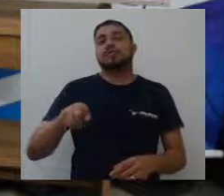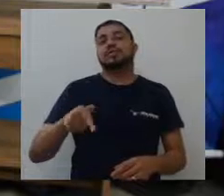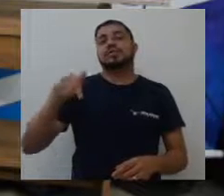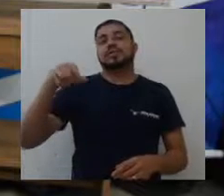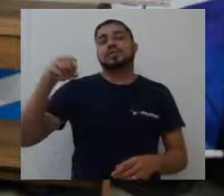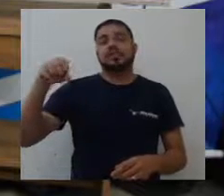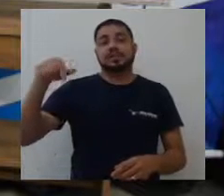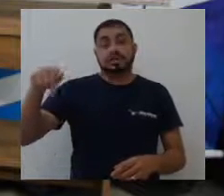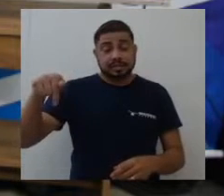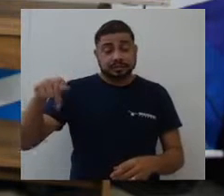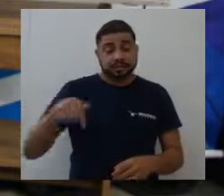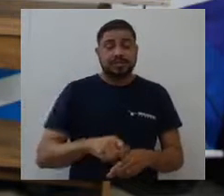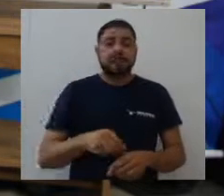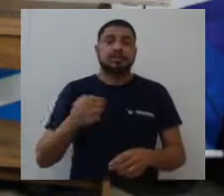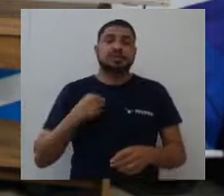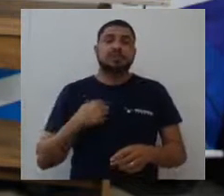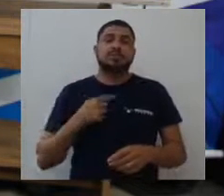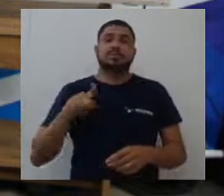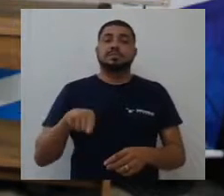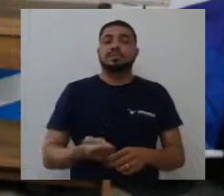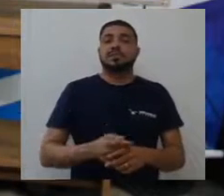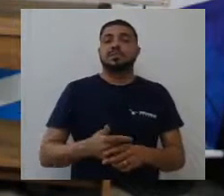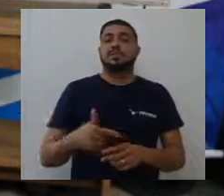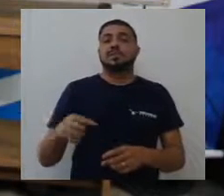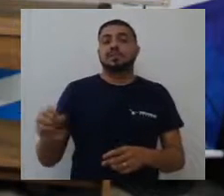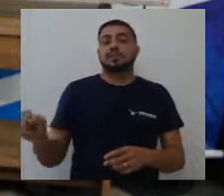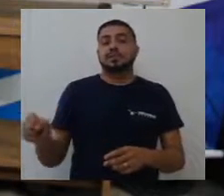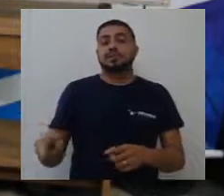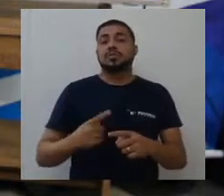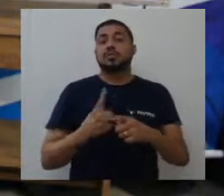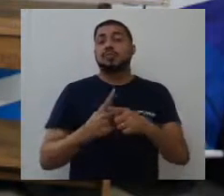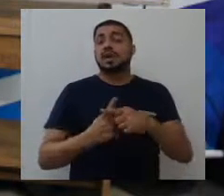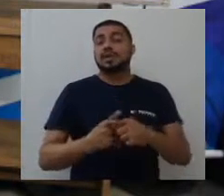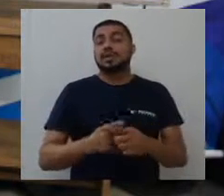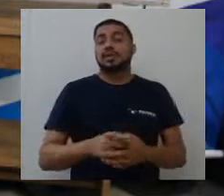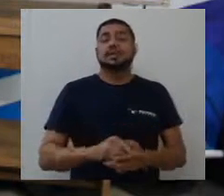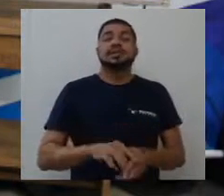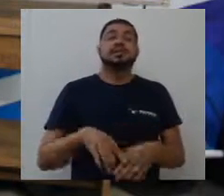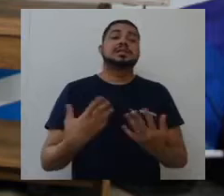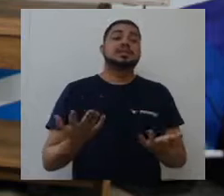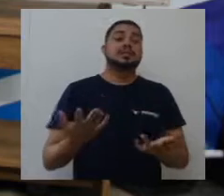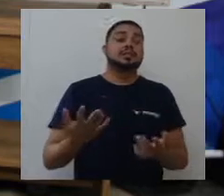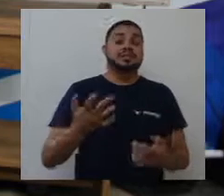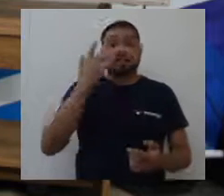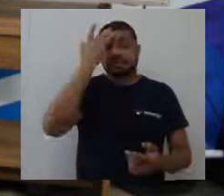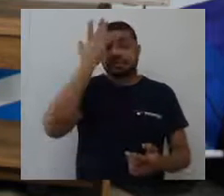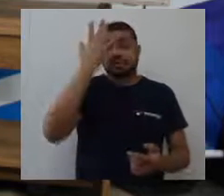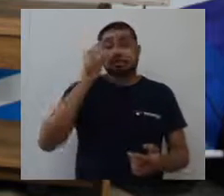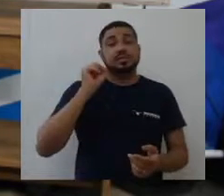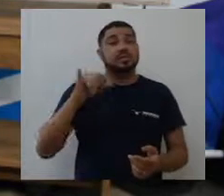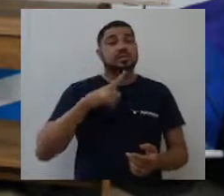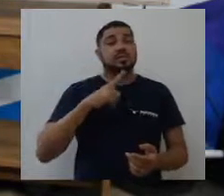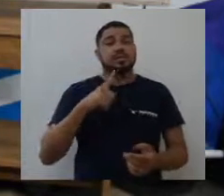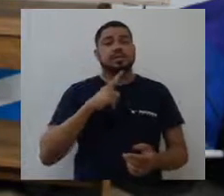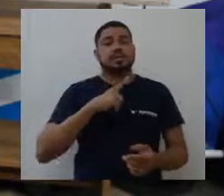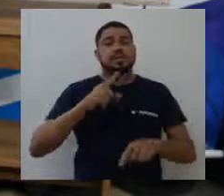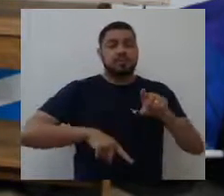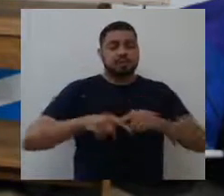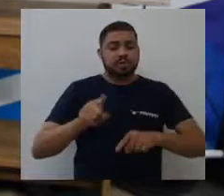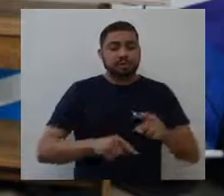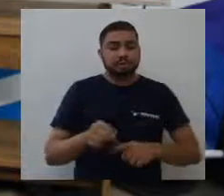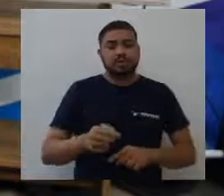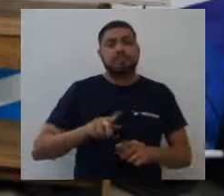tenho 1.200 vezes 1 mais 0,07. Opa! Então é fácil. Se eu tenho um produto que